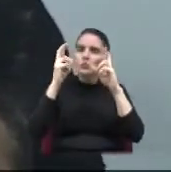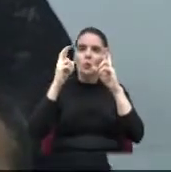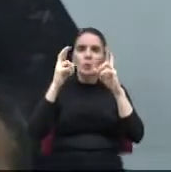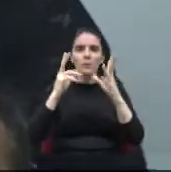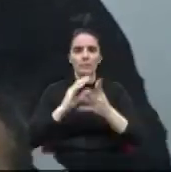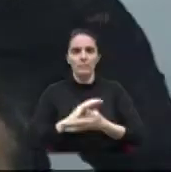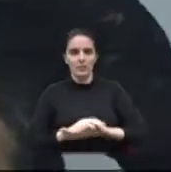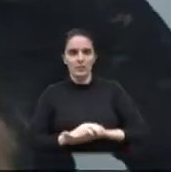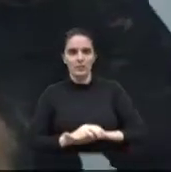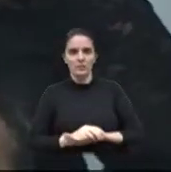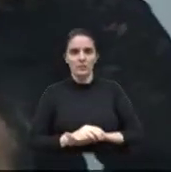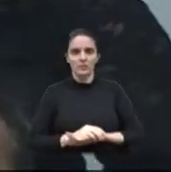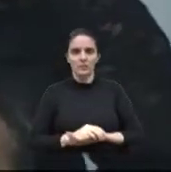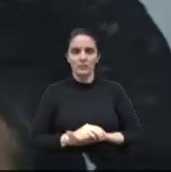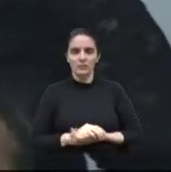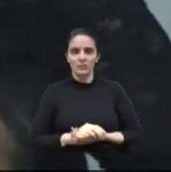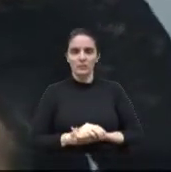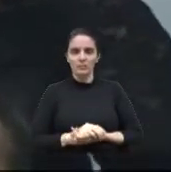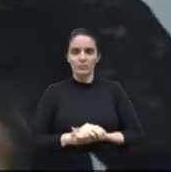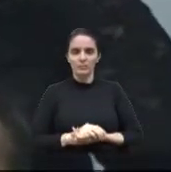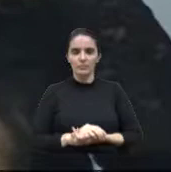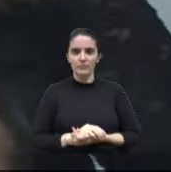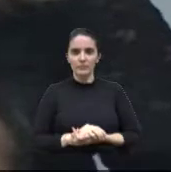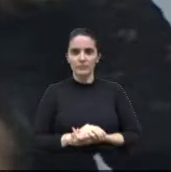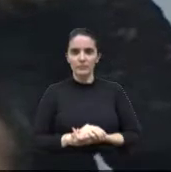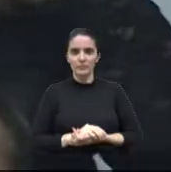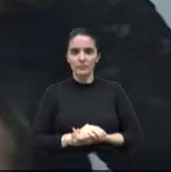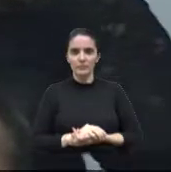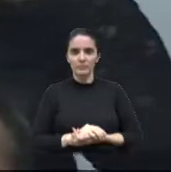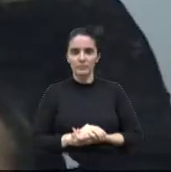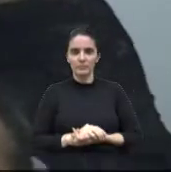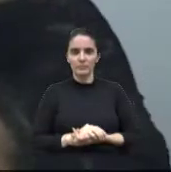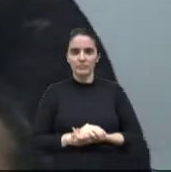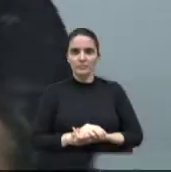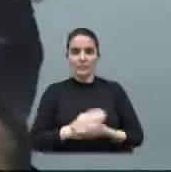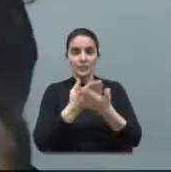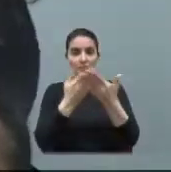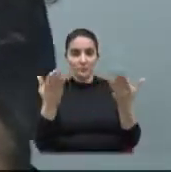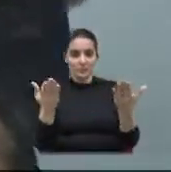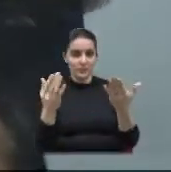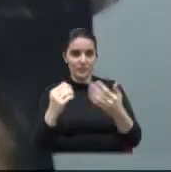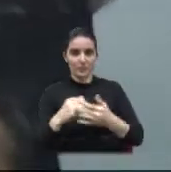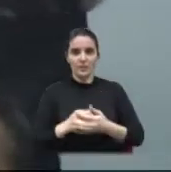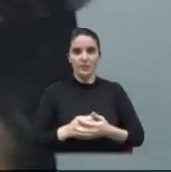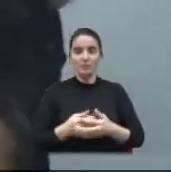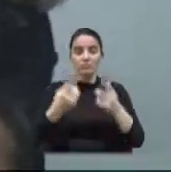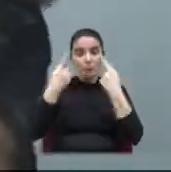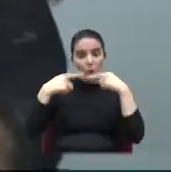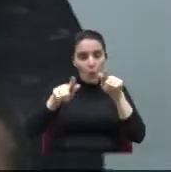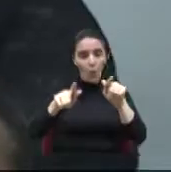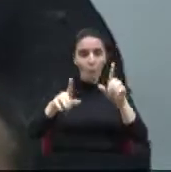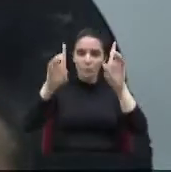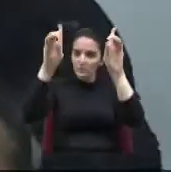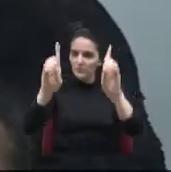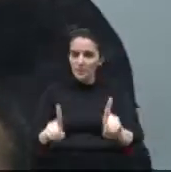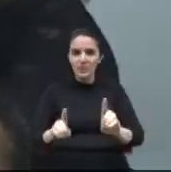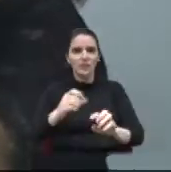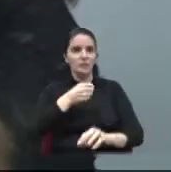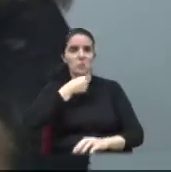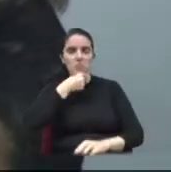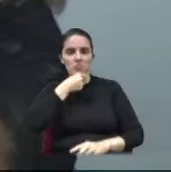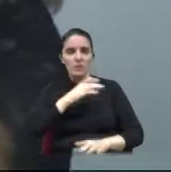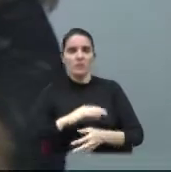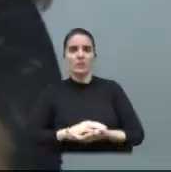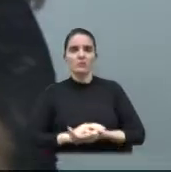tenham atitudes, muitas vezes, que contraria a pessoa deficiente, a pessoa idosa. Vamos ter